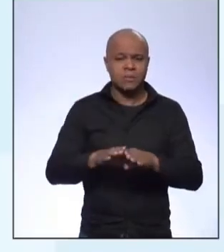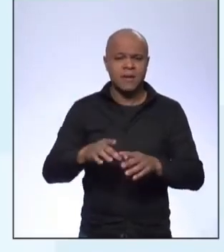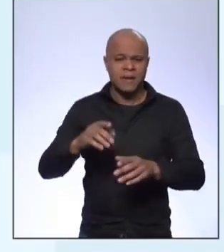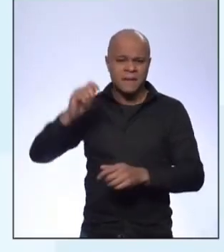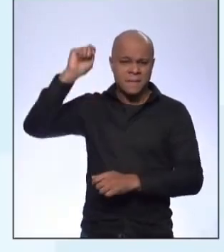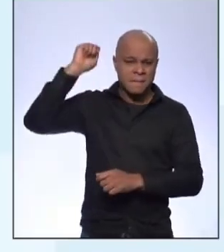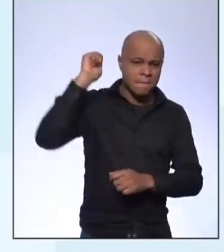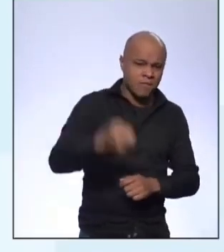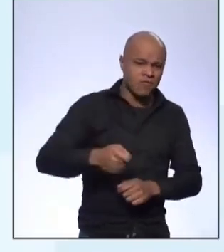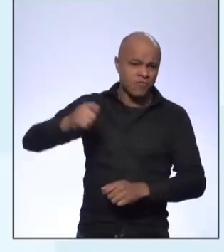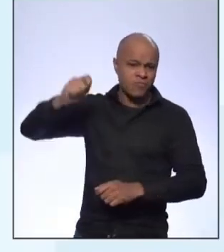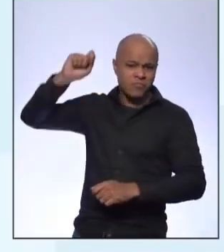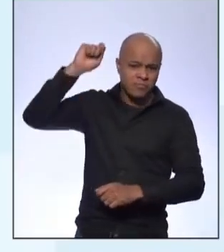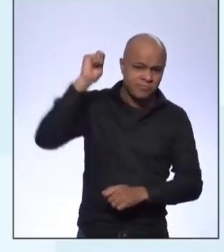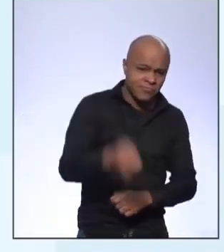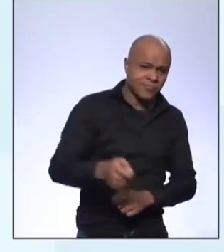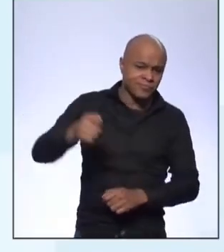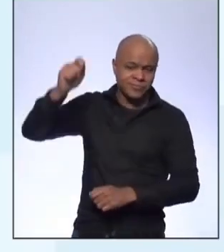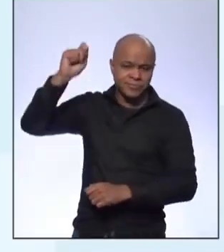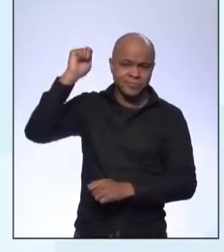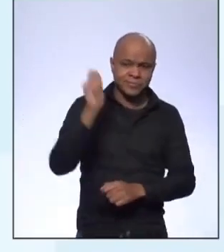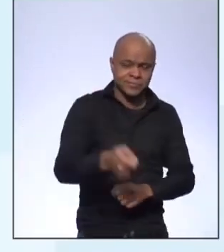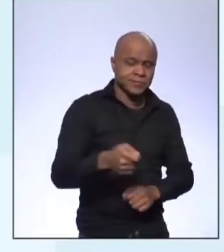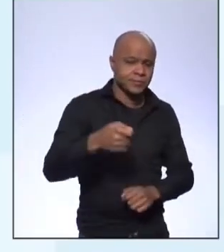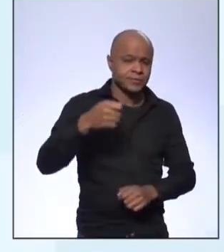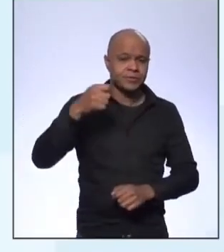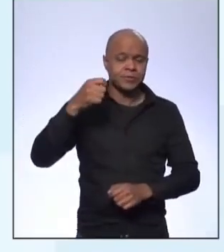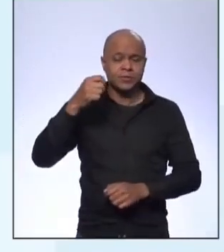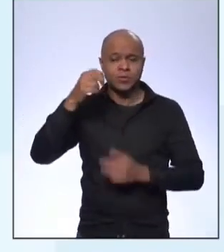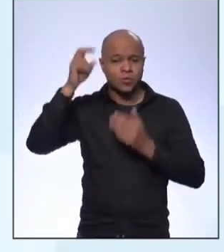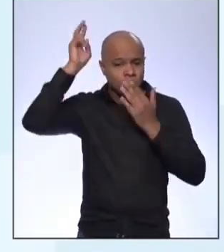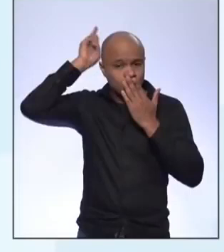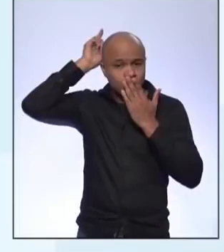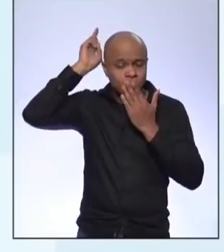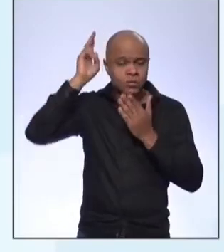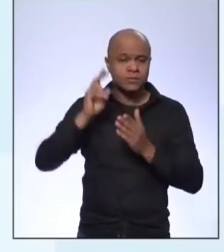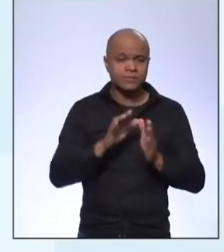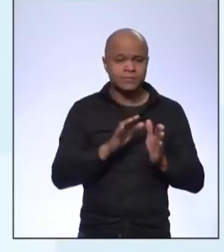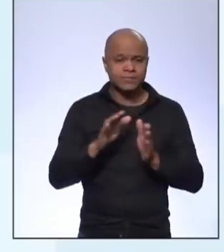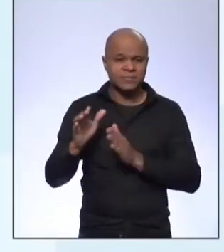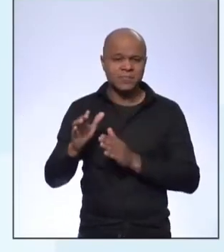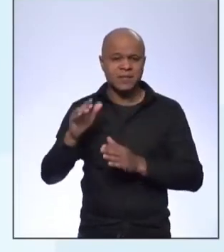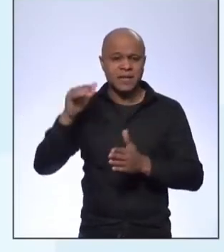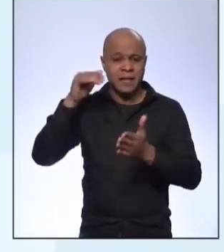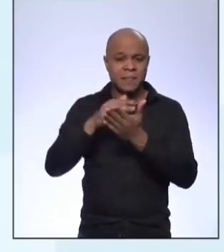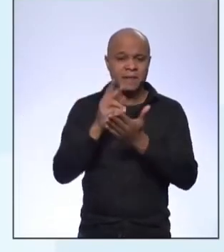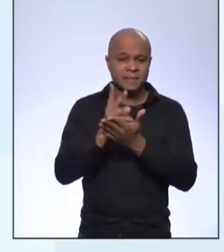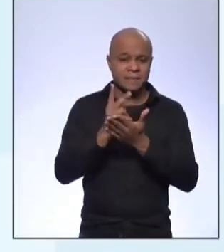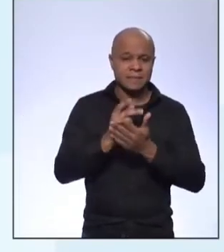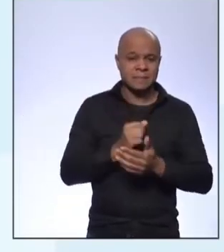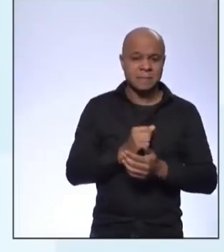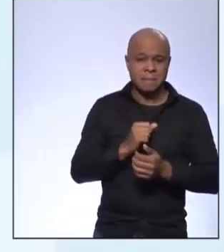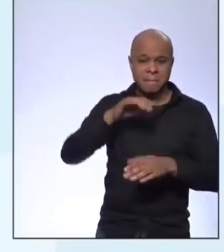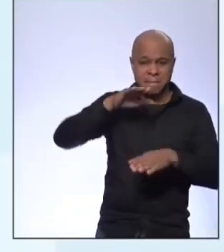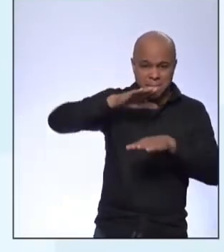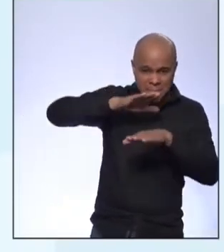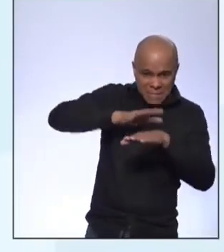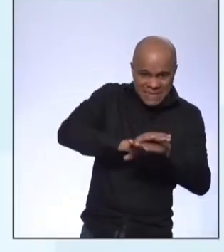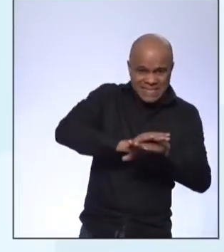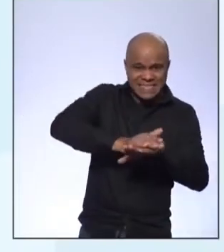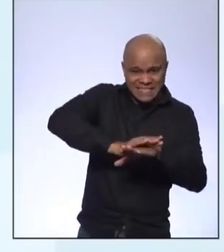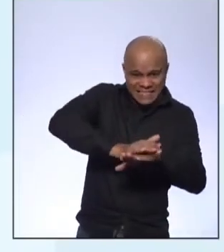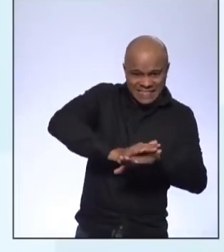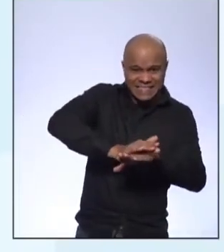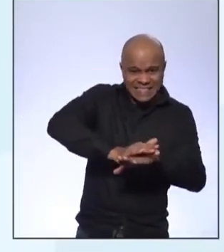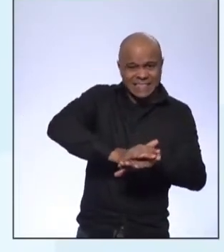Então, olha só, né? Esse que está mais à esquerda, ele está pisando numa ferramenta que está prendendo os